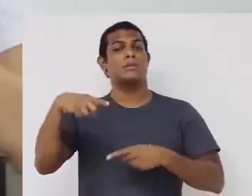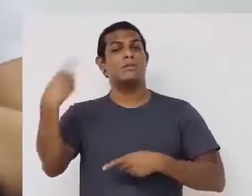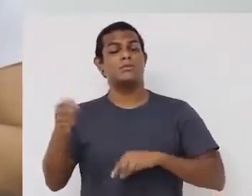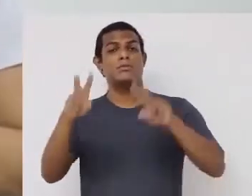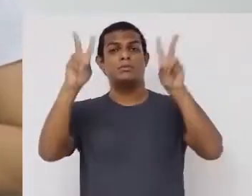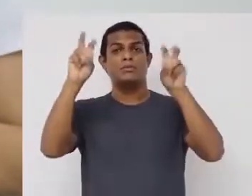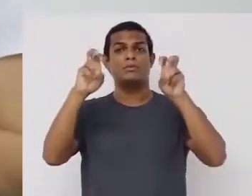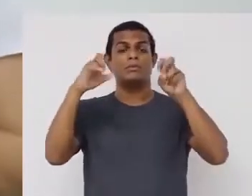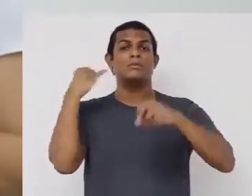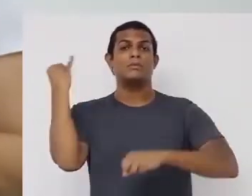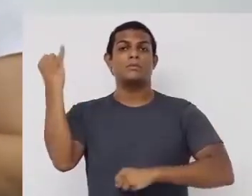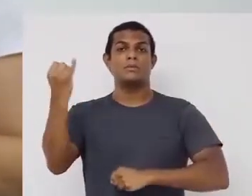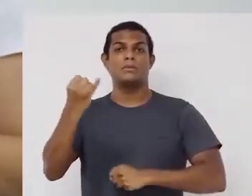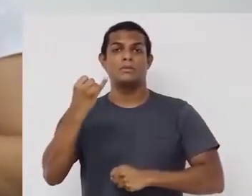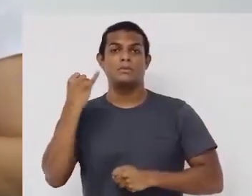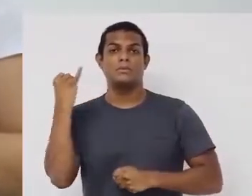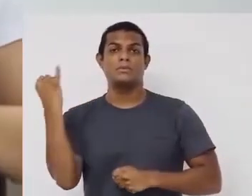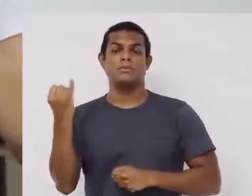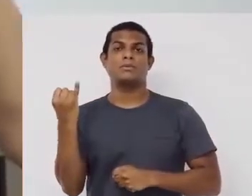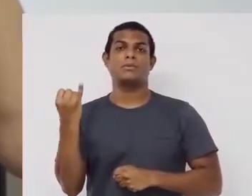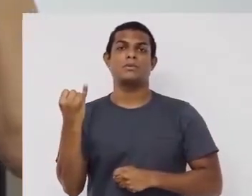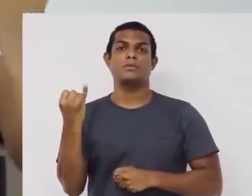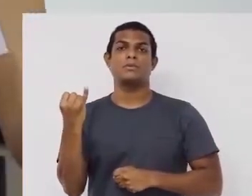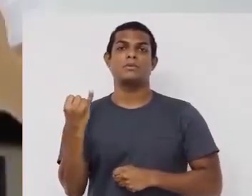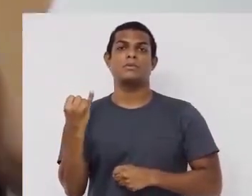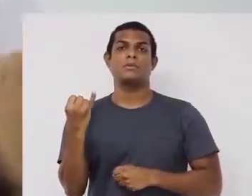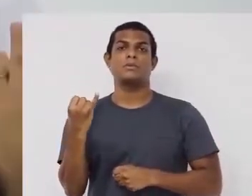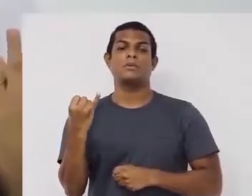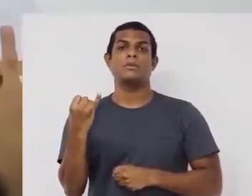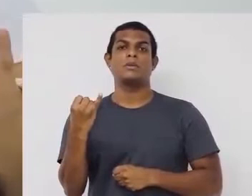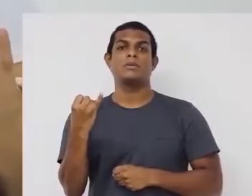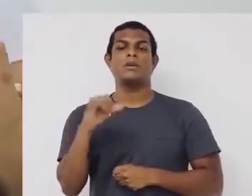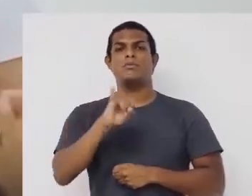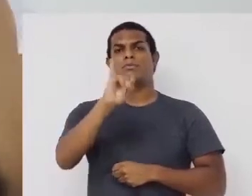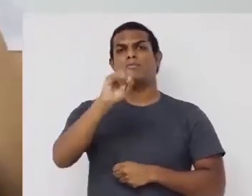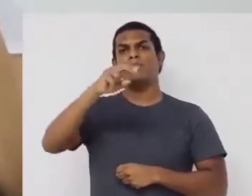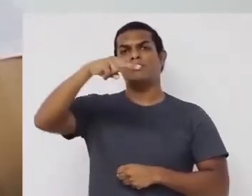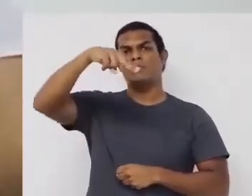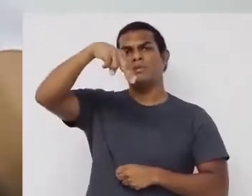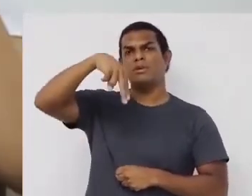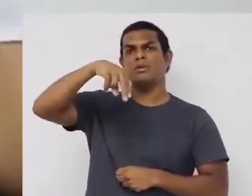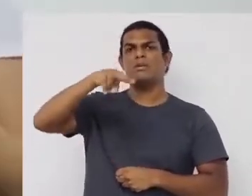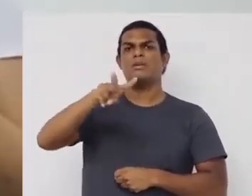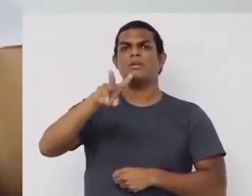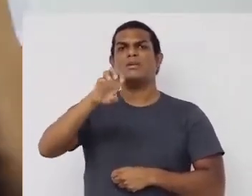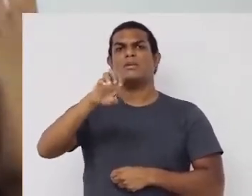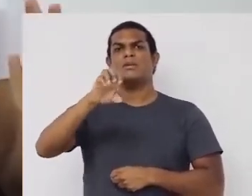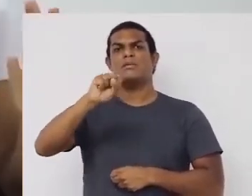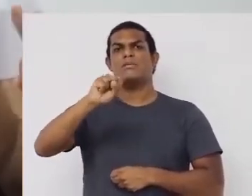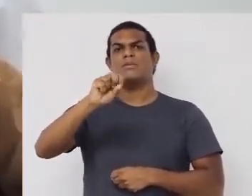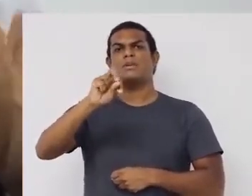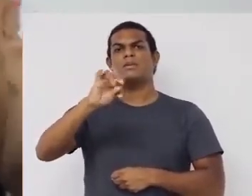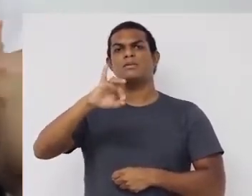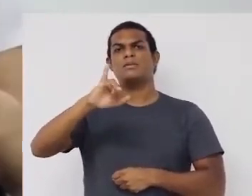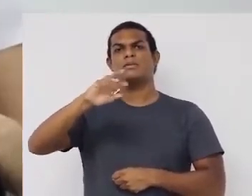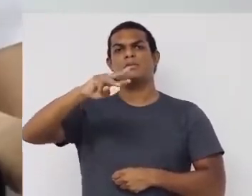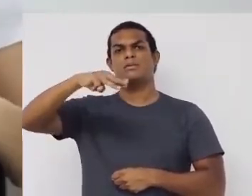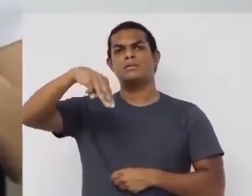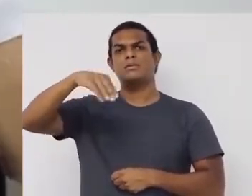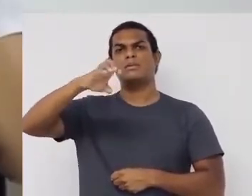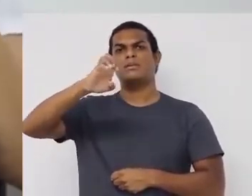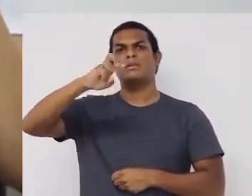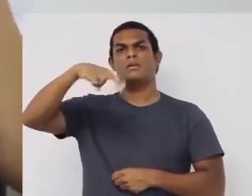indicador importante de funcionamento da minha empresa, que são os investimentos. E aí, o que são os investimentos?